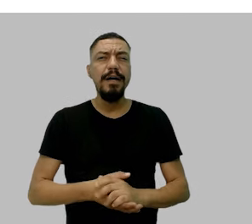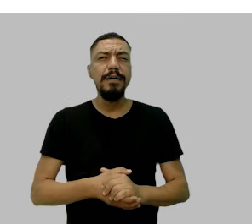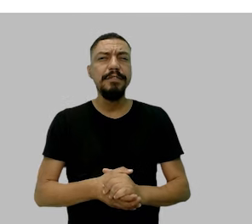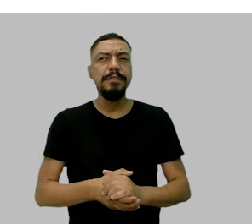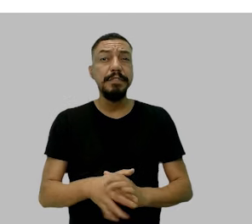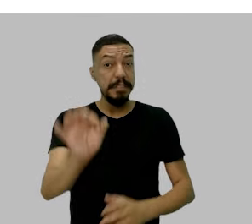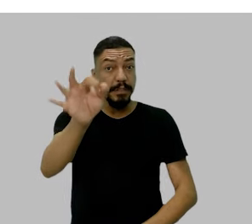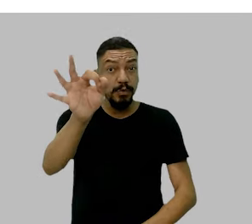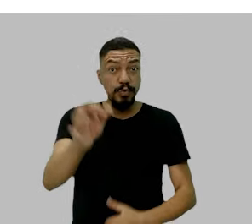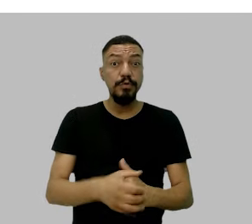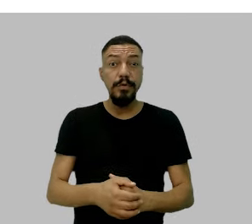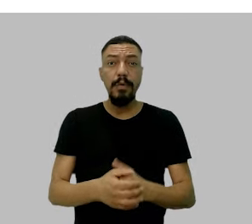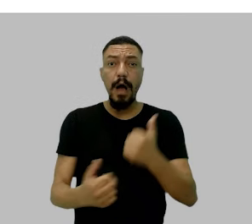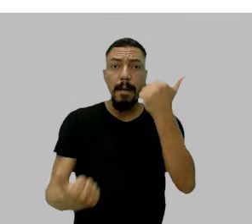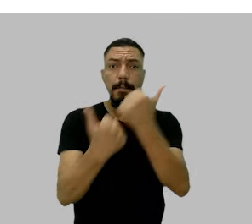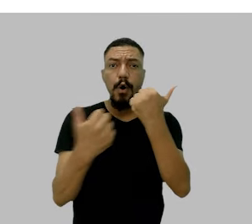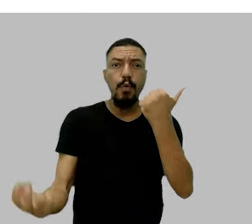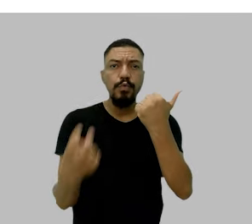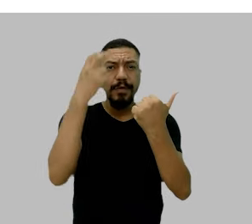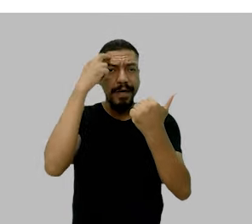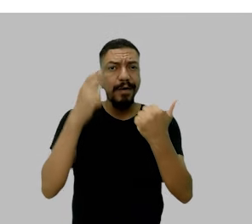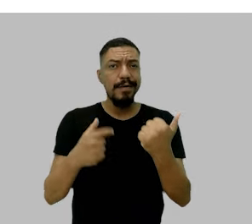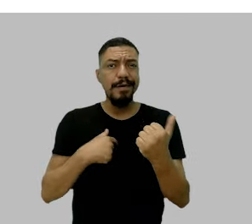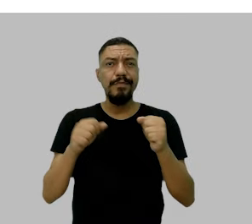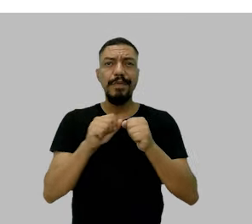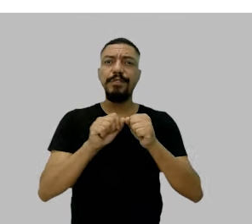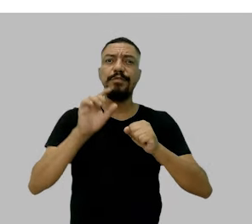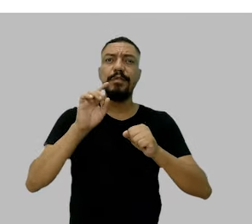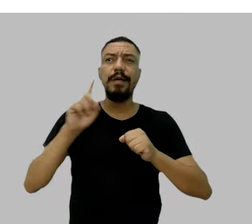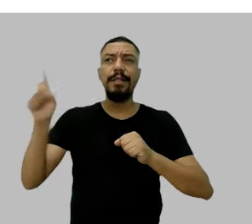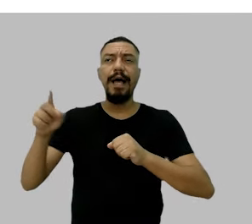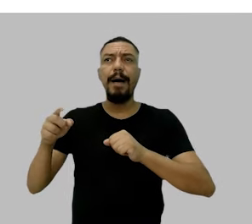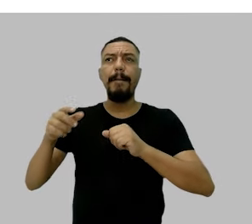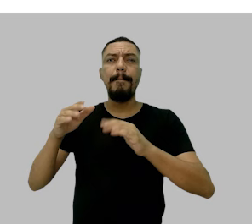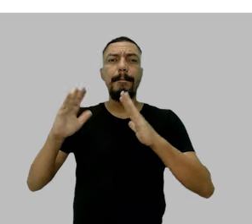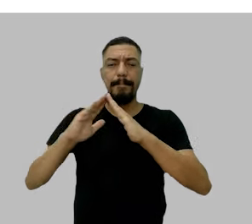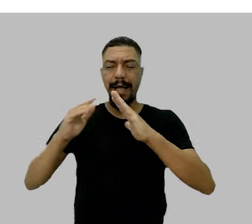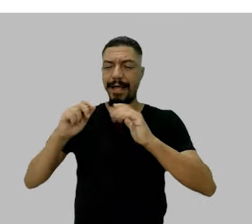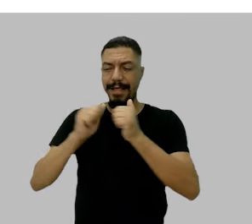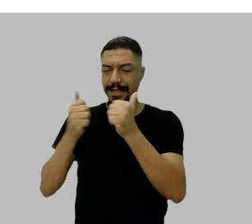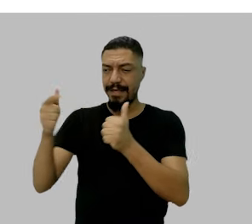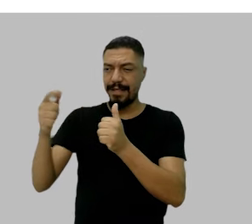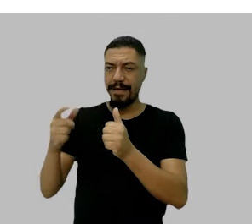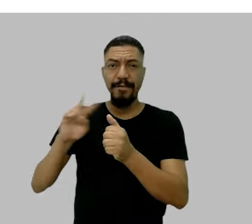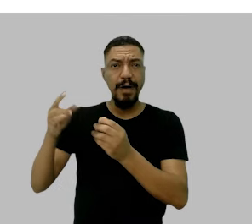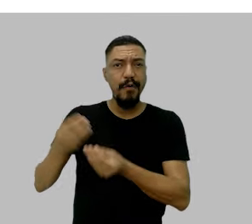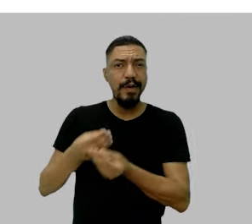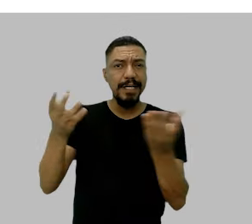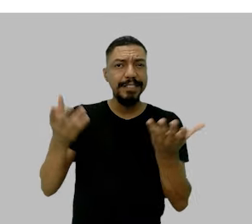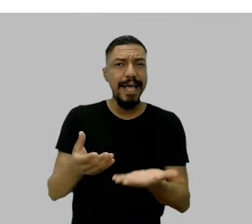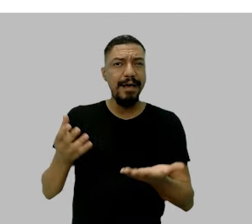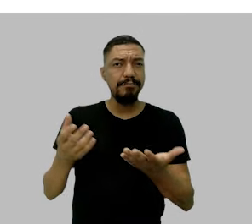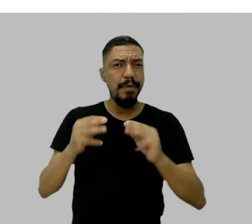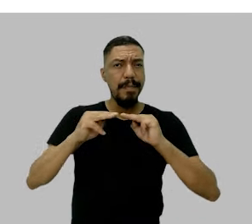Exatamente. Apoio cultural. Poxa, eu só estou fazendo a padaria da esquina, vai fornecer o vernissage. Ótimo. Ou